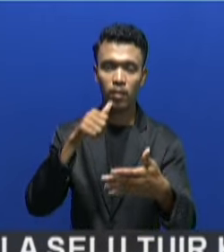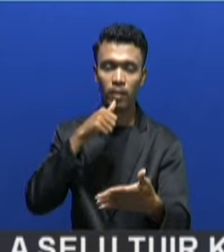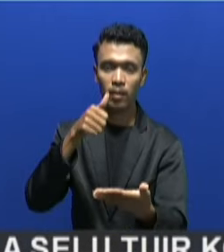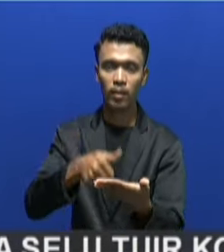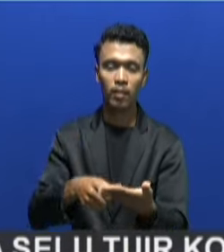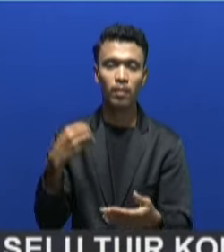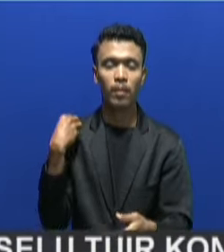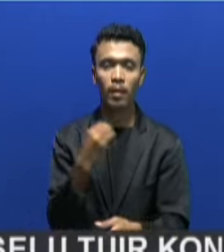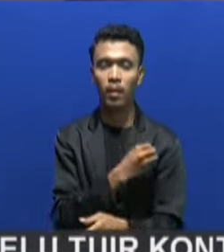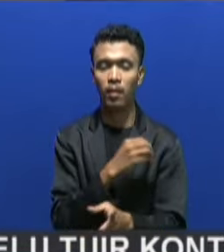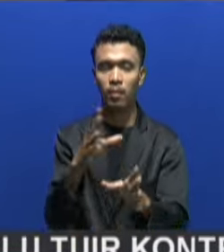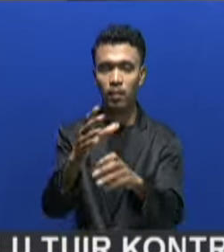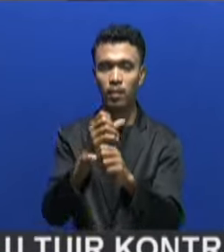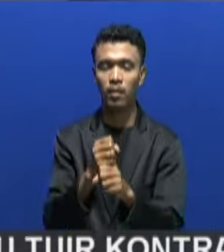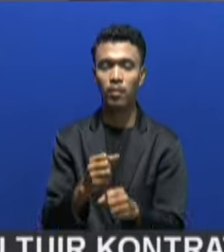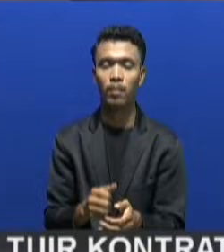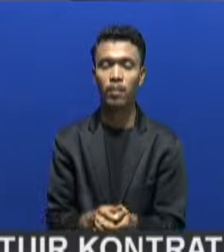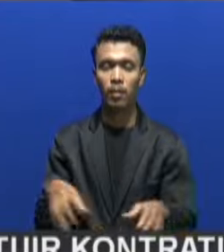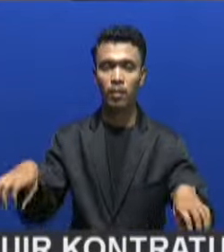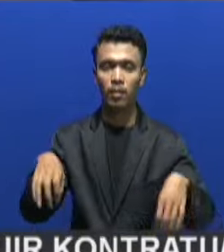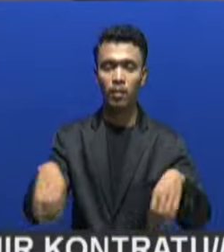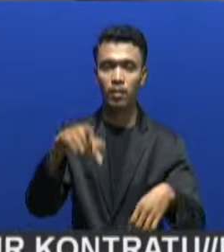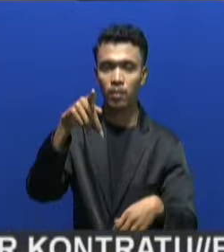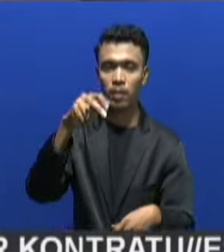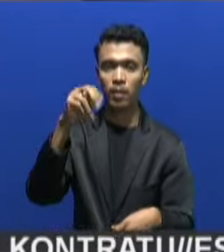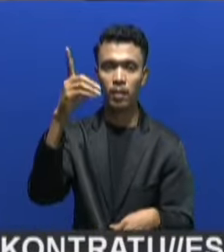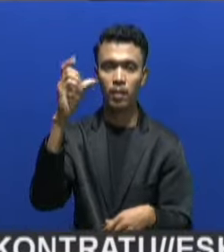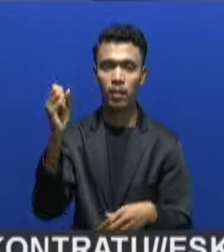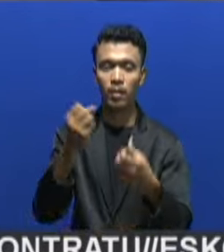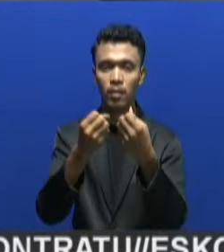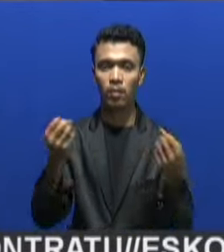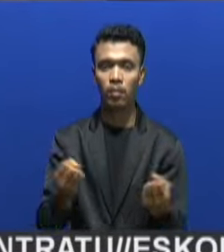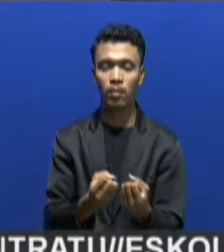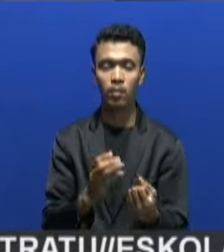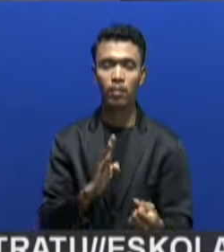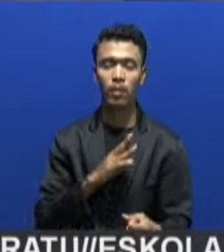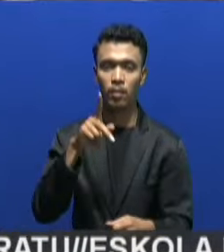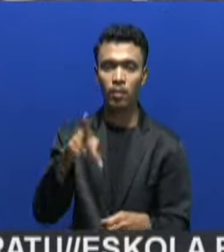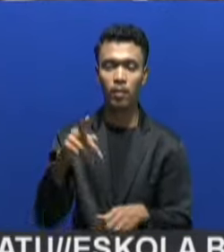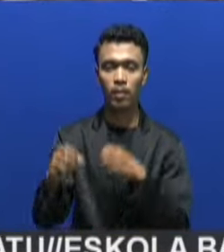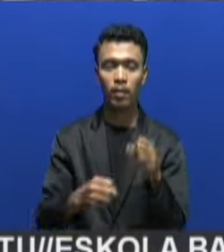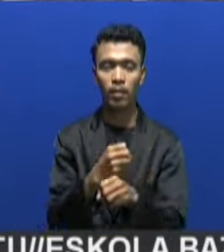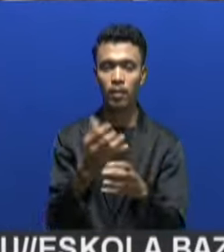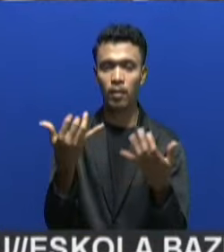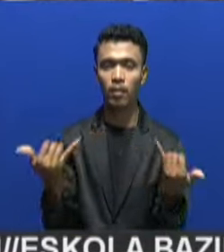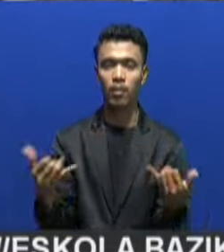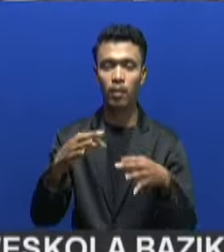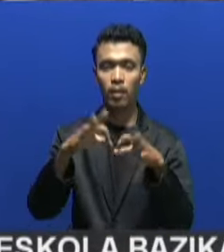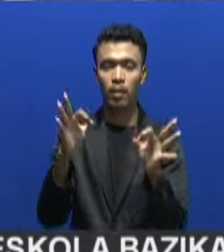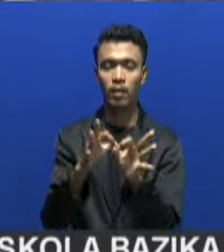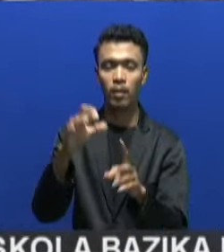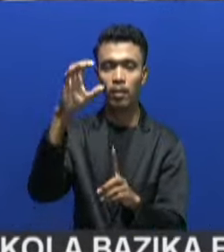A missimus e municipal dele. Projeto PNDES e a Suco Bairupite batinangne, uma reabilitação base de Suco